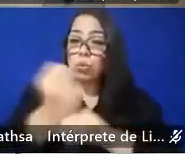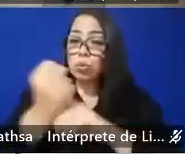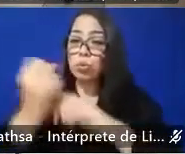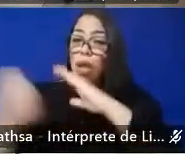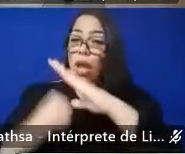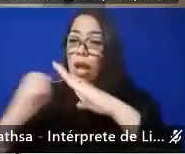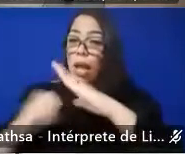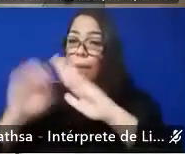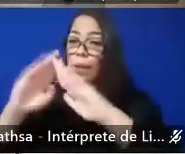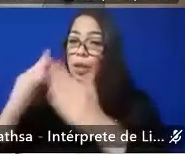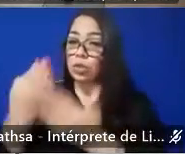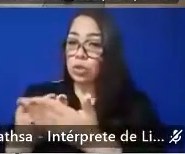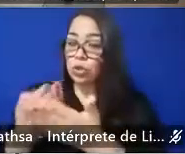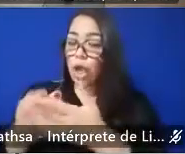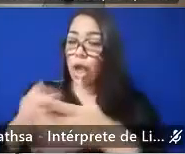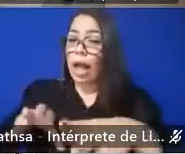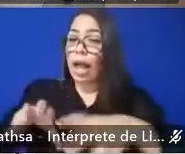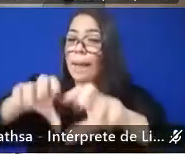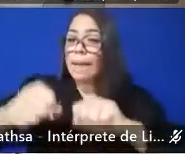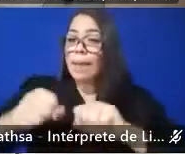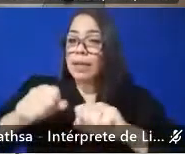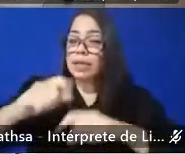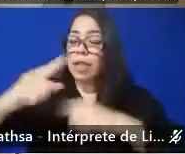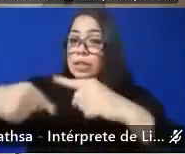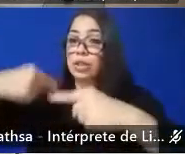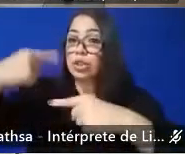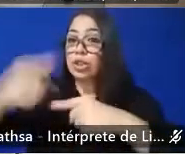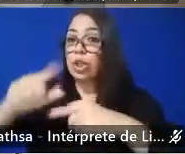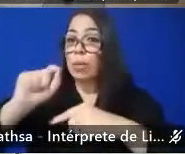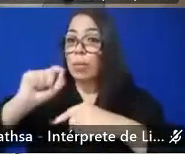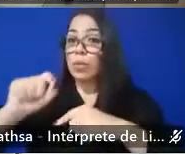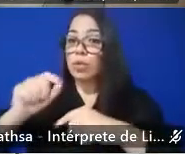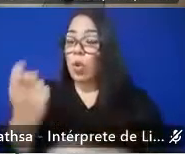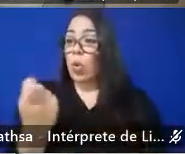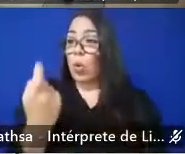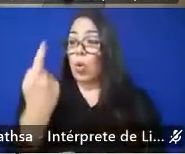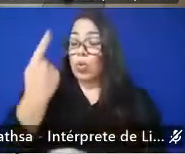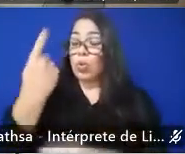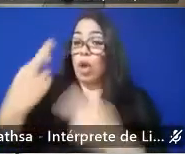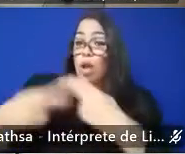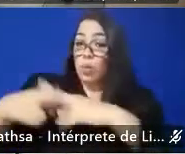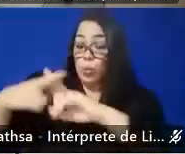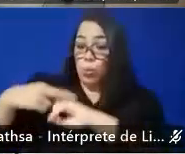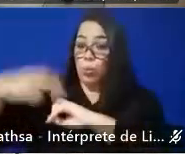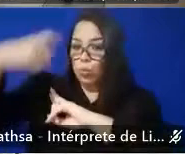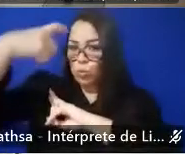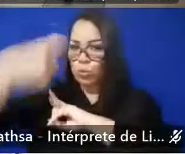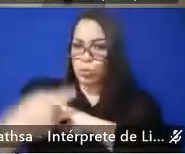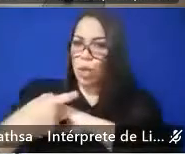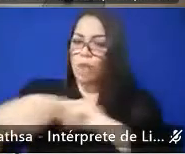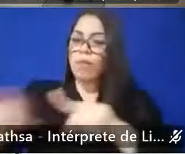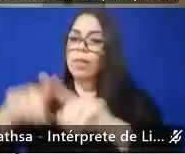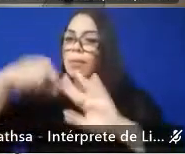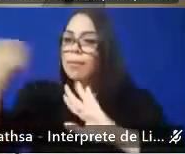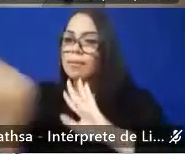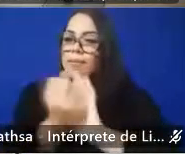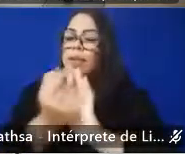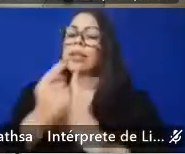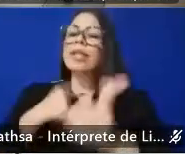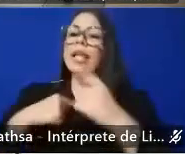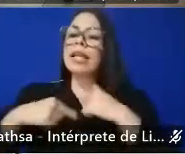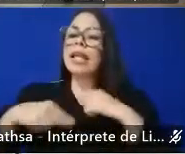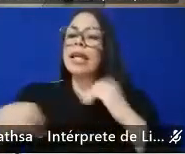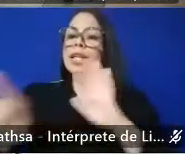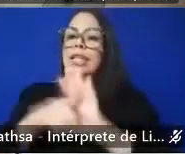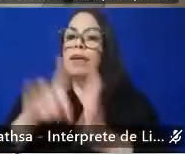capazes de levar adiante o chamado individualismo responsável marcado por interesses legítimos que admitem